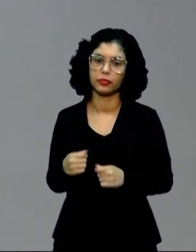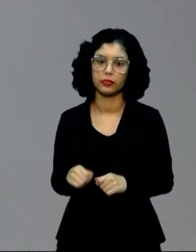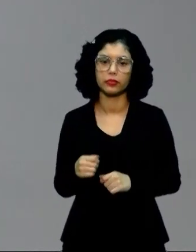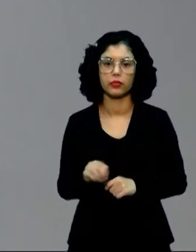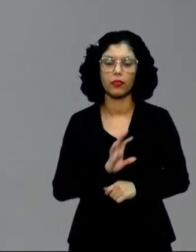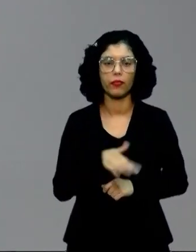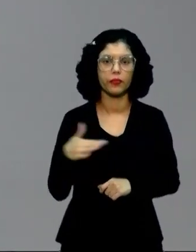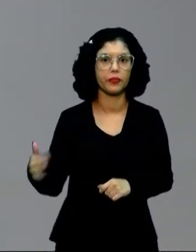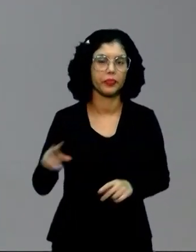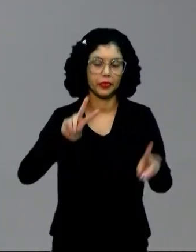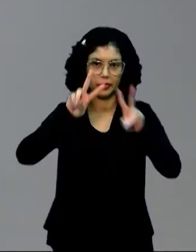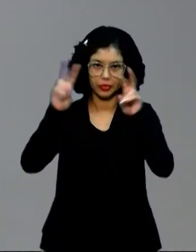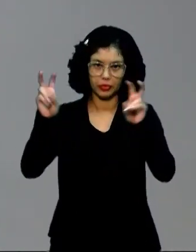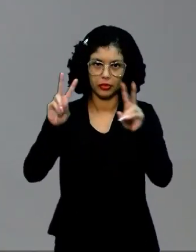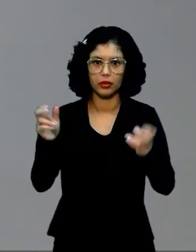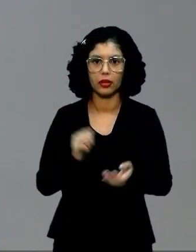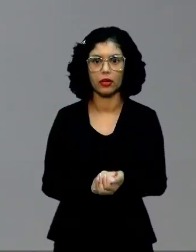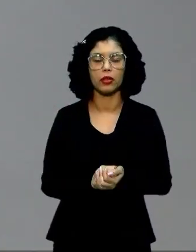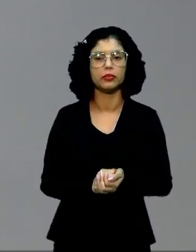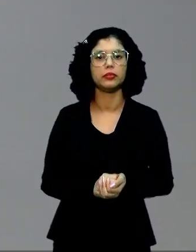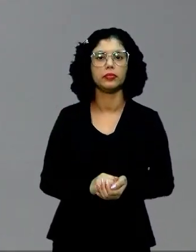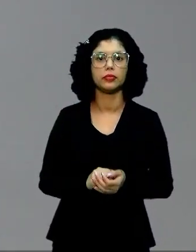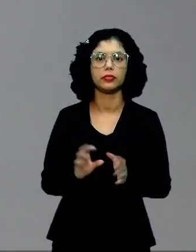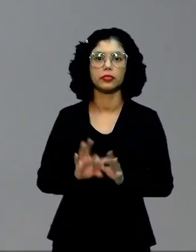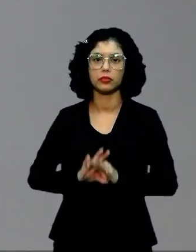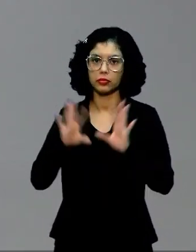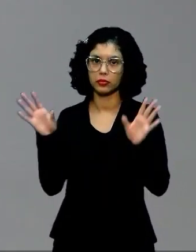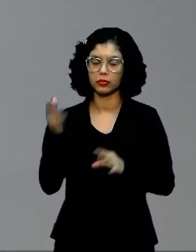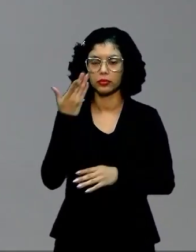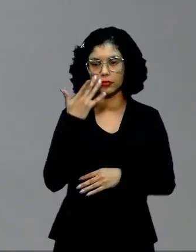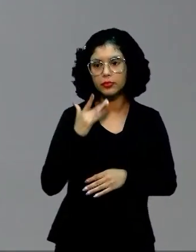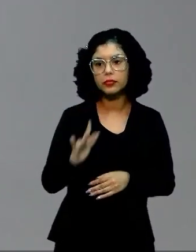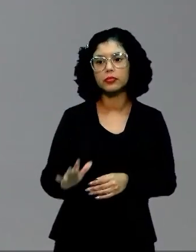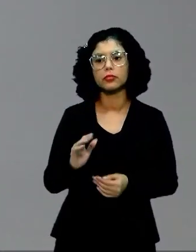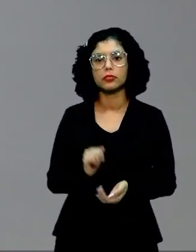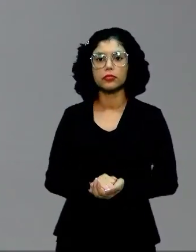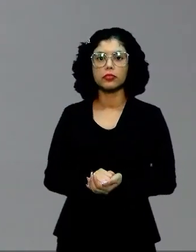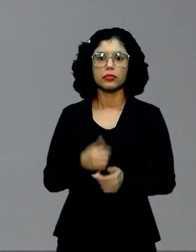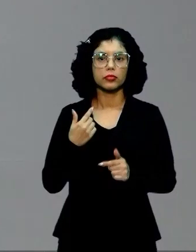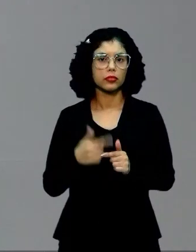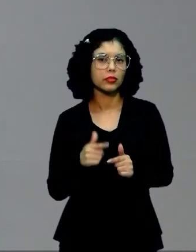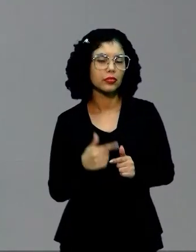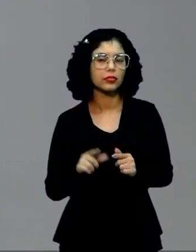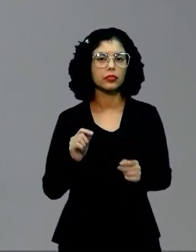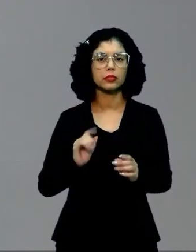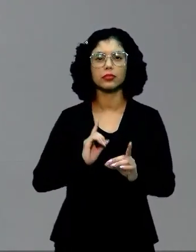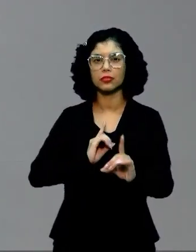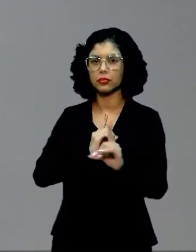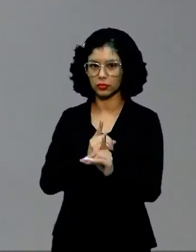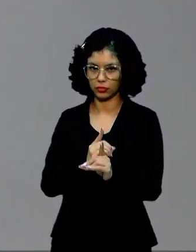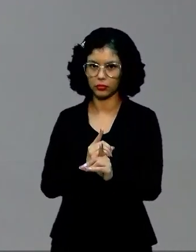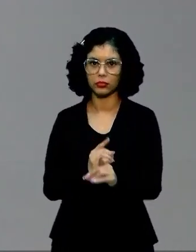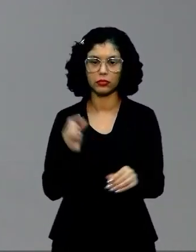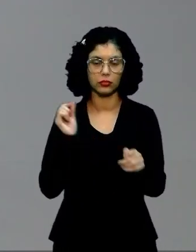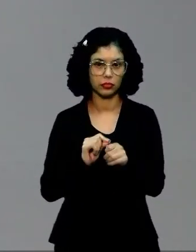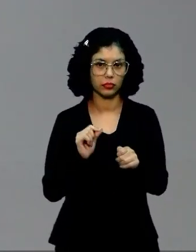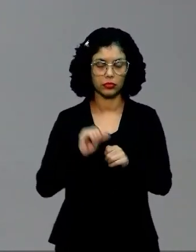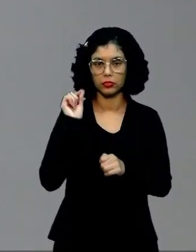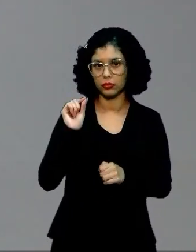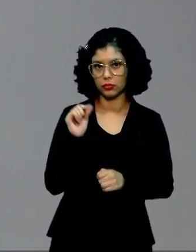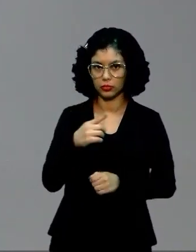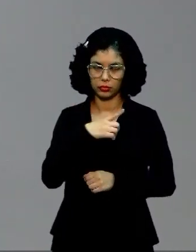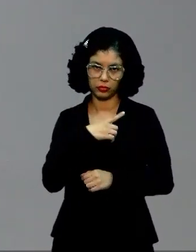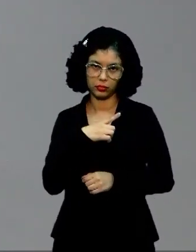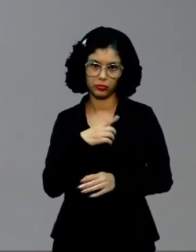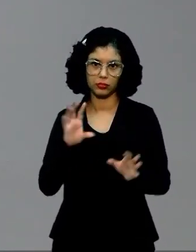a gente tem a temática aí, o abandono de menores, é que a situação em que os pais se encontravam fazia com que eles